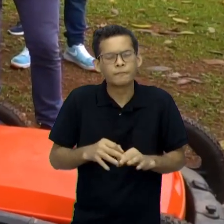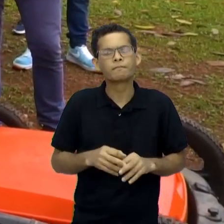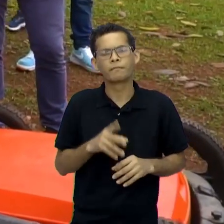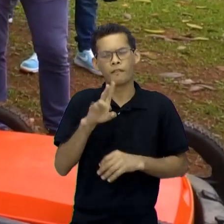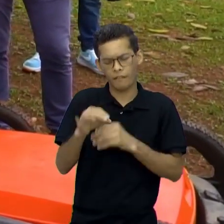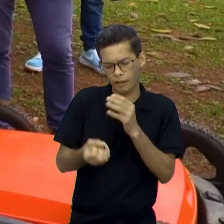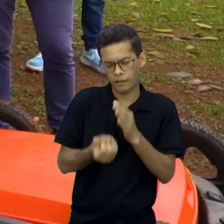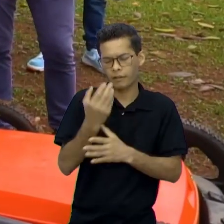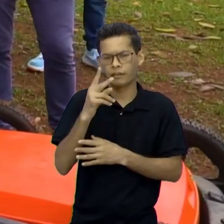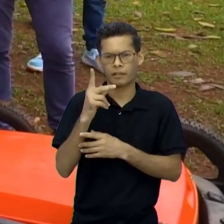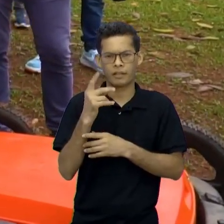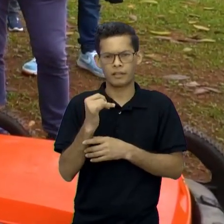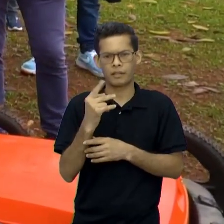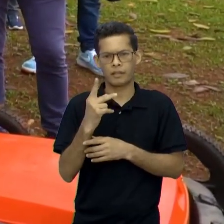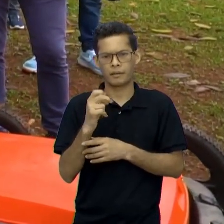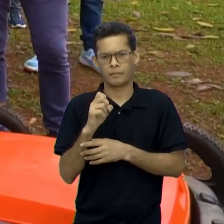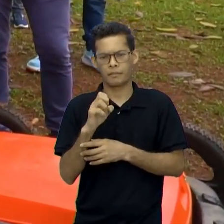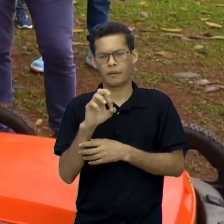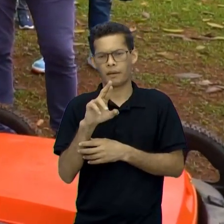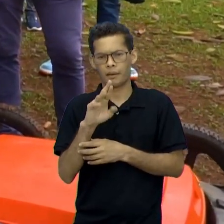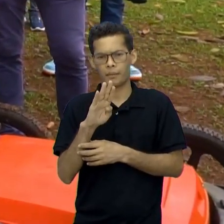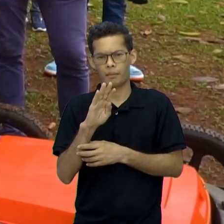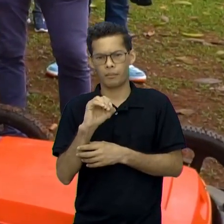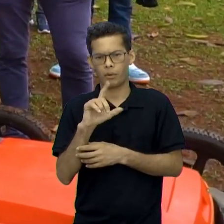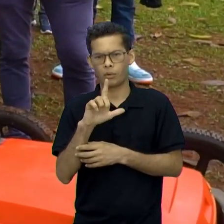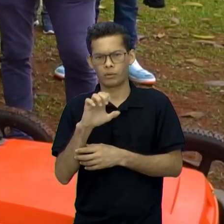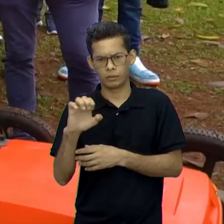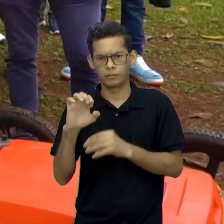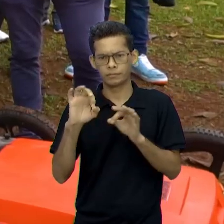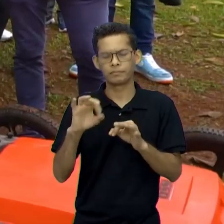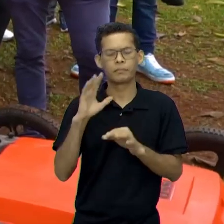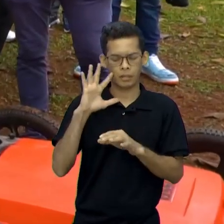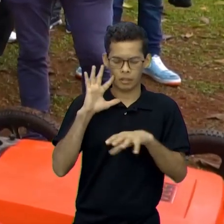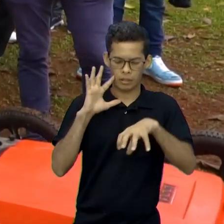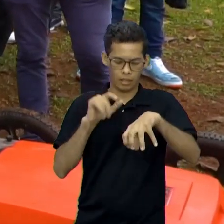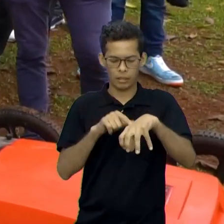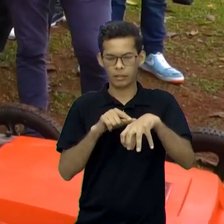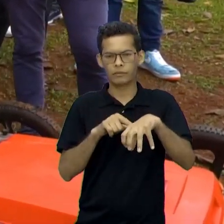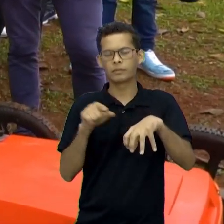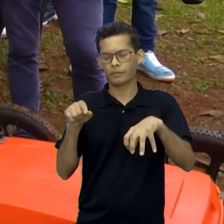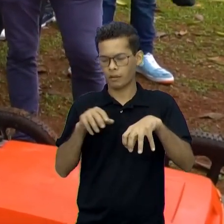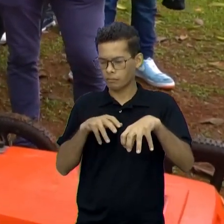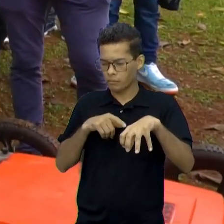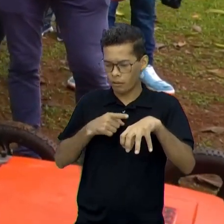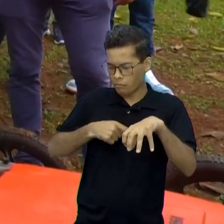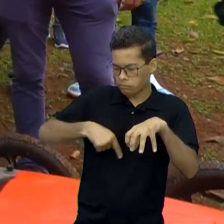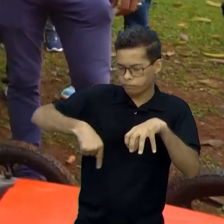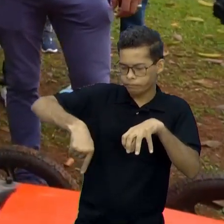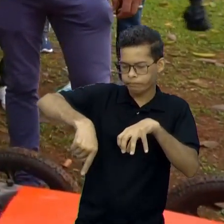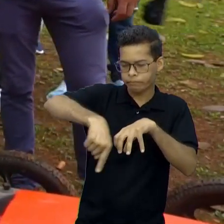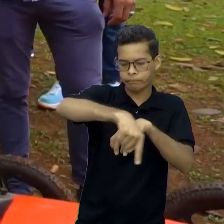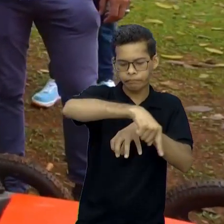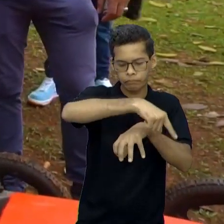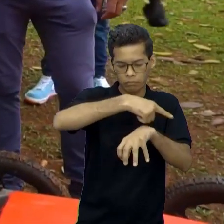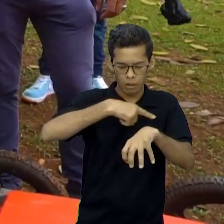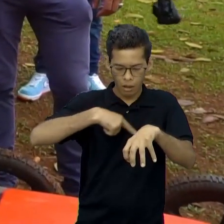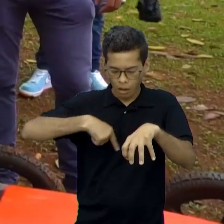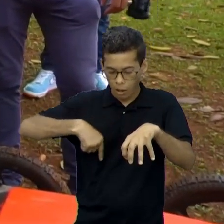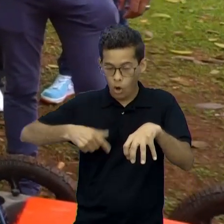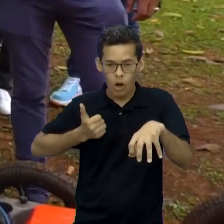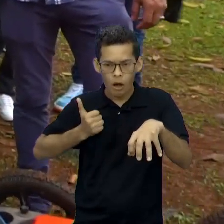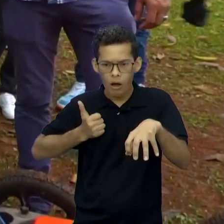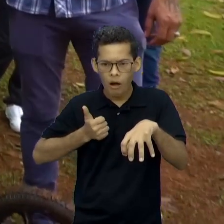imagina, você tem um alvo nessa posição e você começa a fazer um mapeamento se afastando, se aproximando do